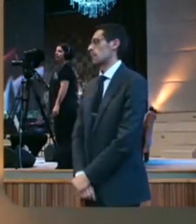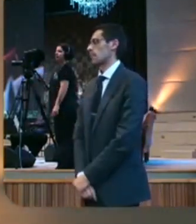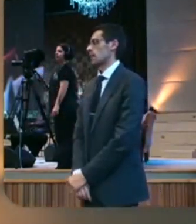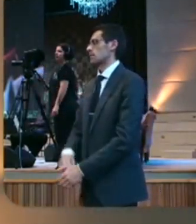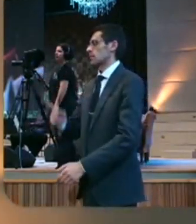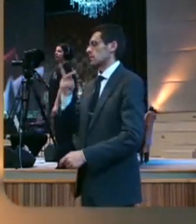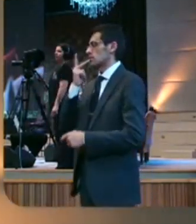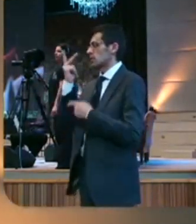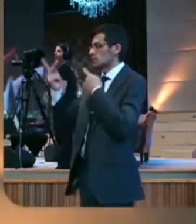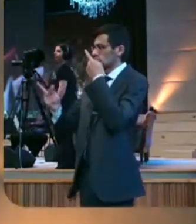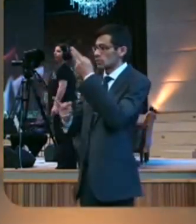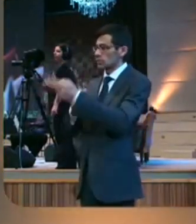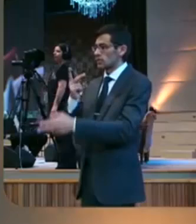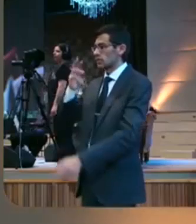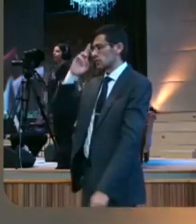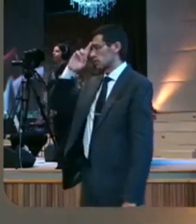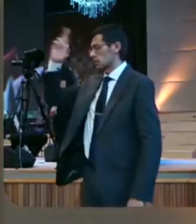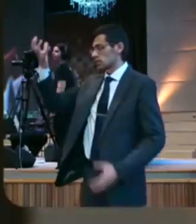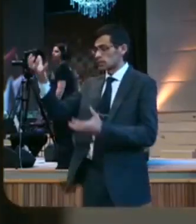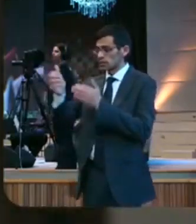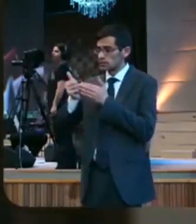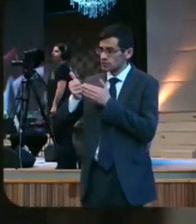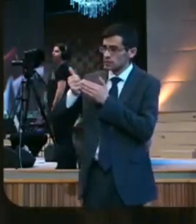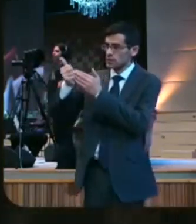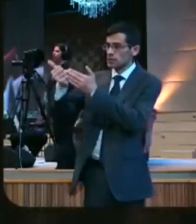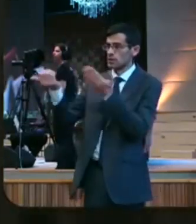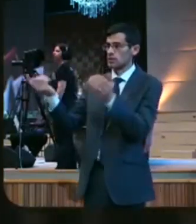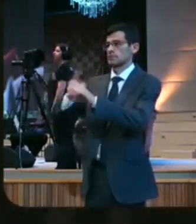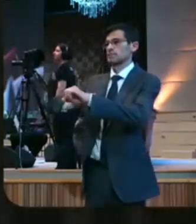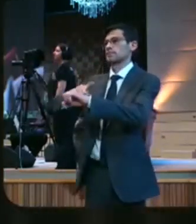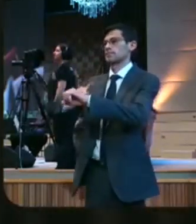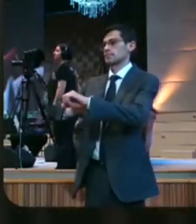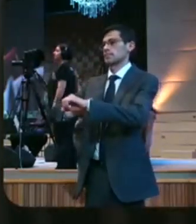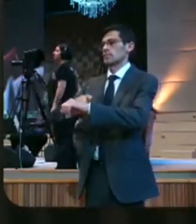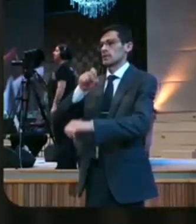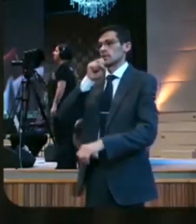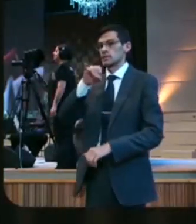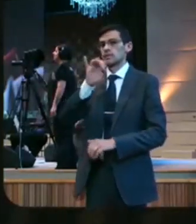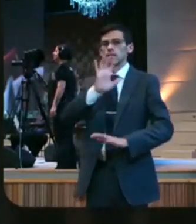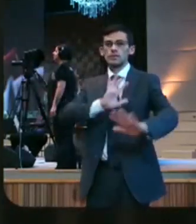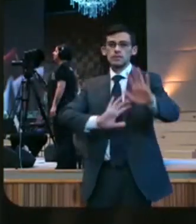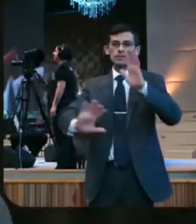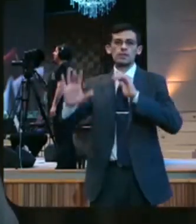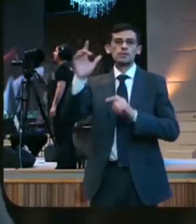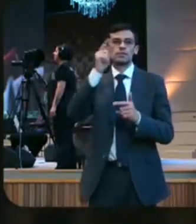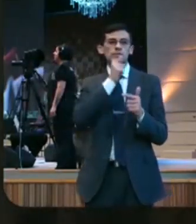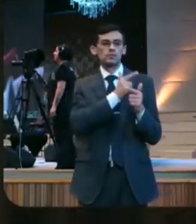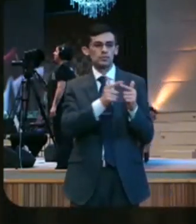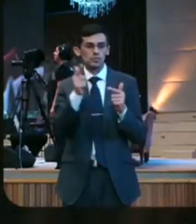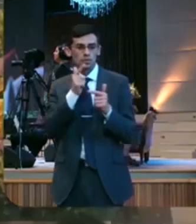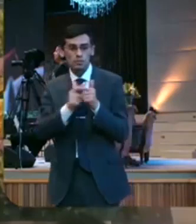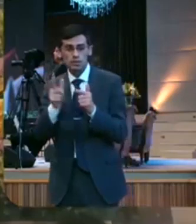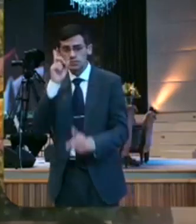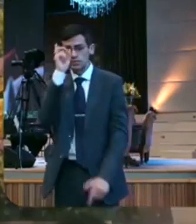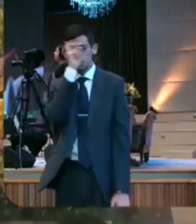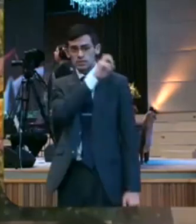E fala para Ele: Senhor, eu vou te seguir nessas áreas. Se você tem dificuldades nessas